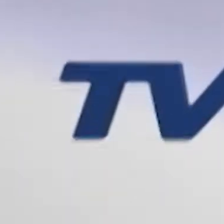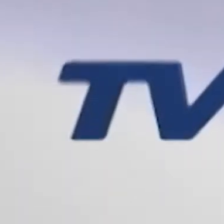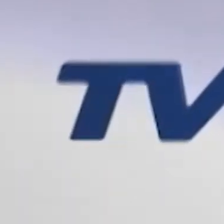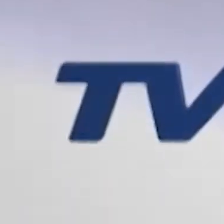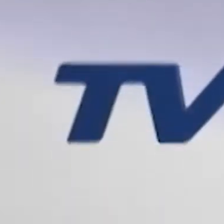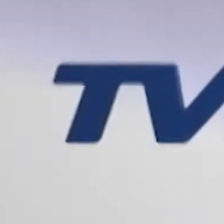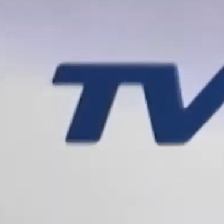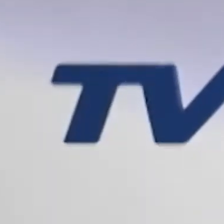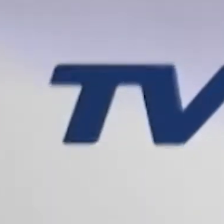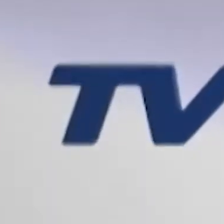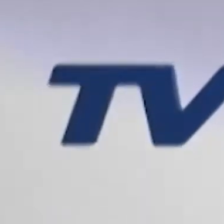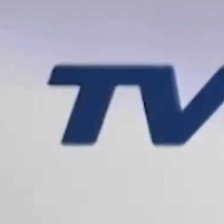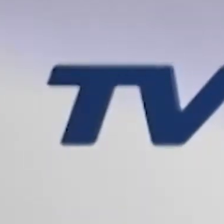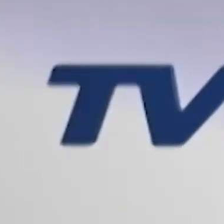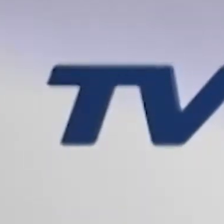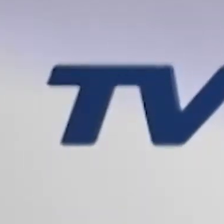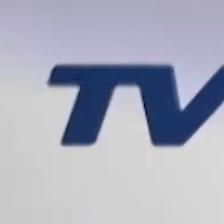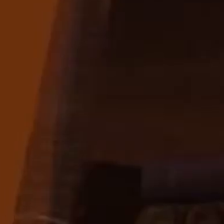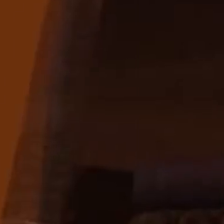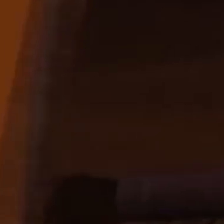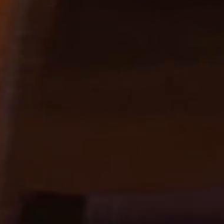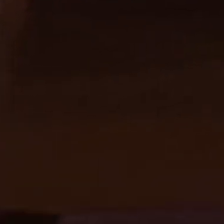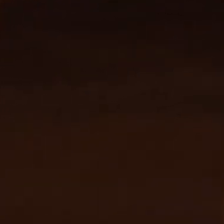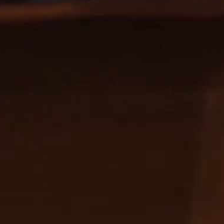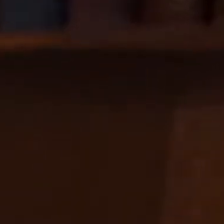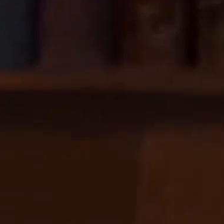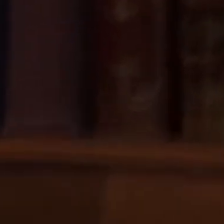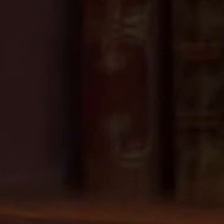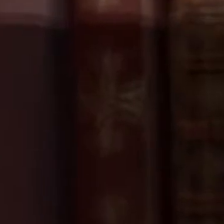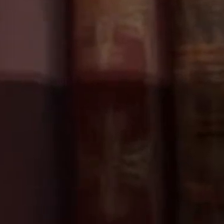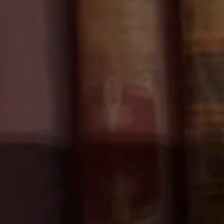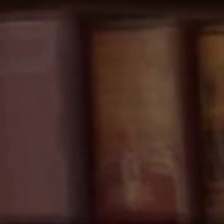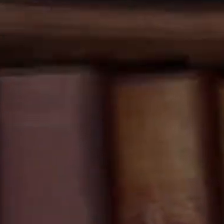a emissora da Casa do Povo.